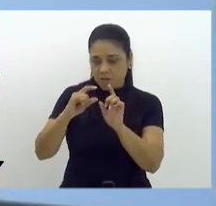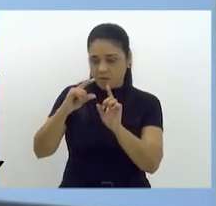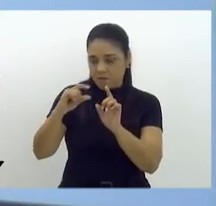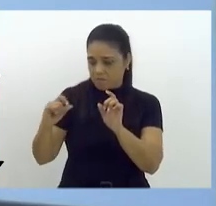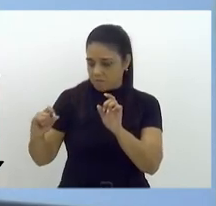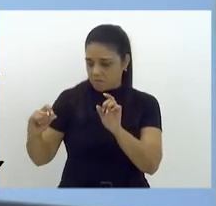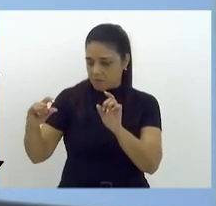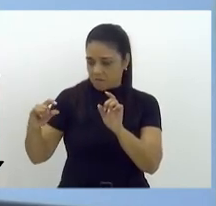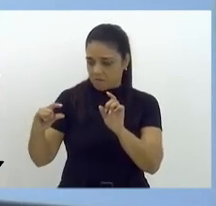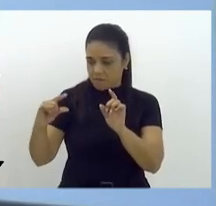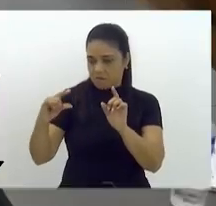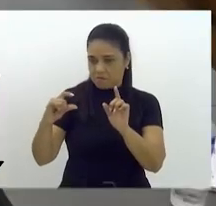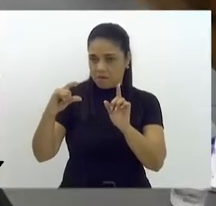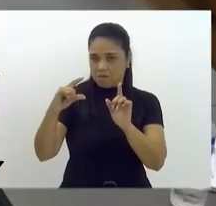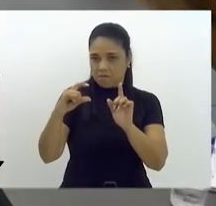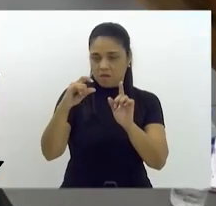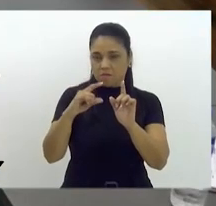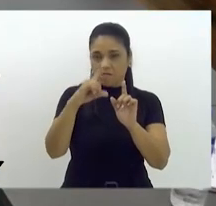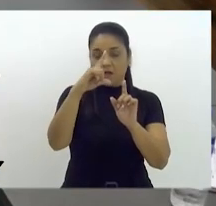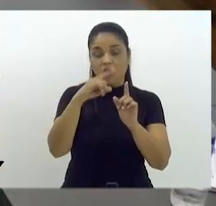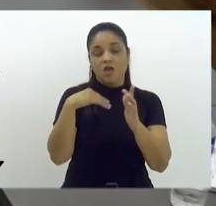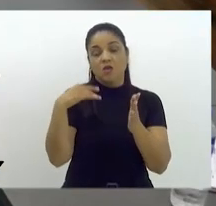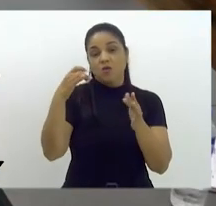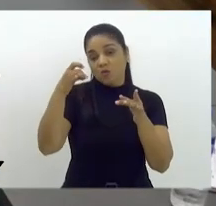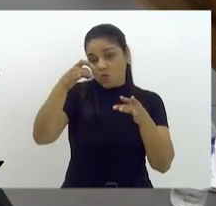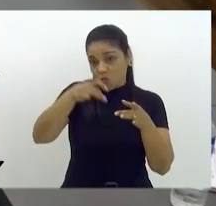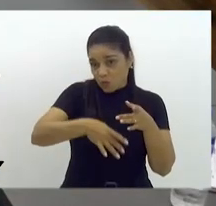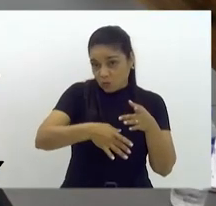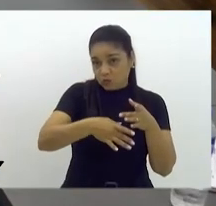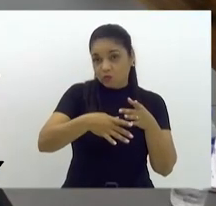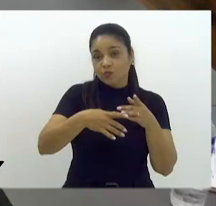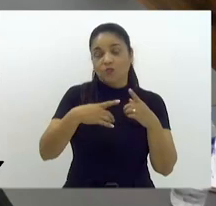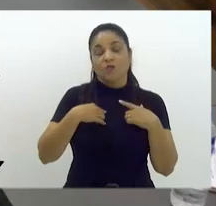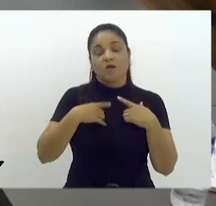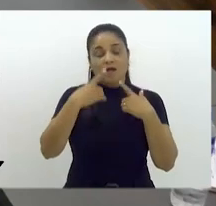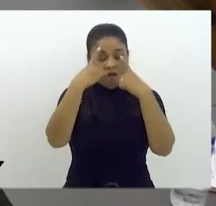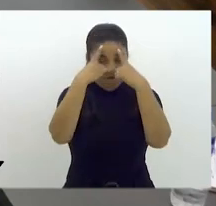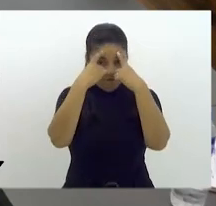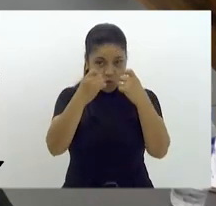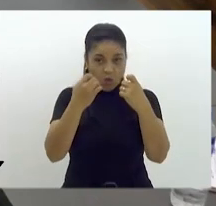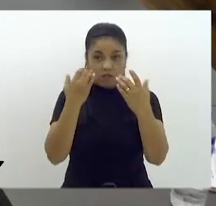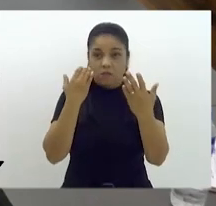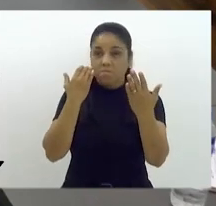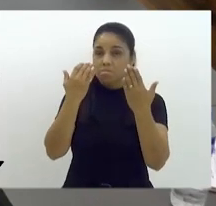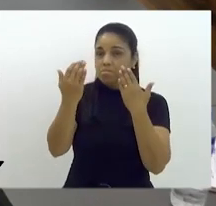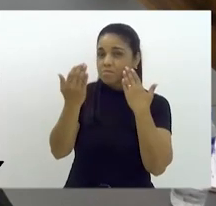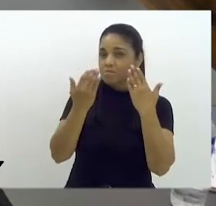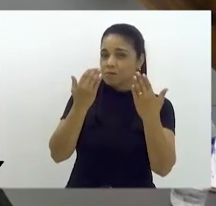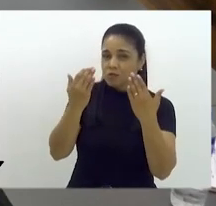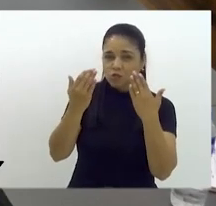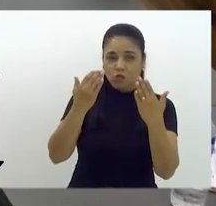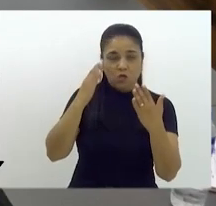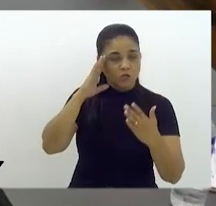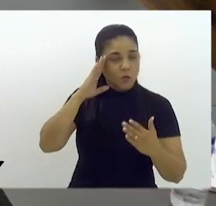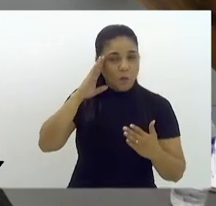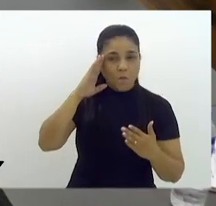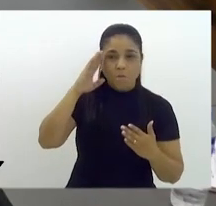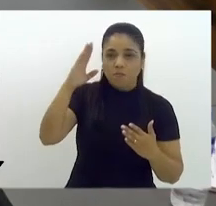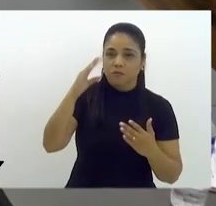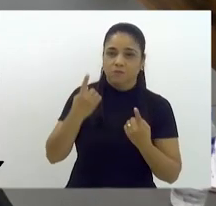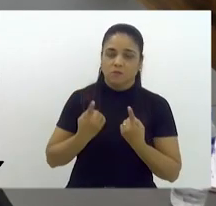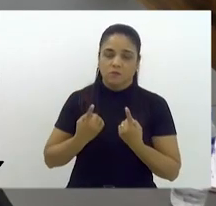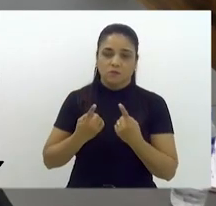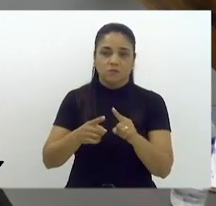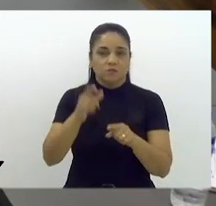tempo e por fim a violência psicológica contra mulher o crime de violência psicológica contra mulher já também